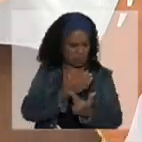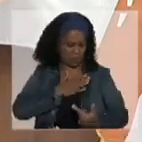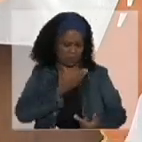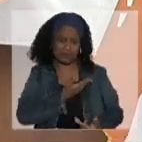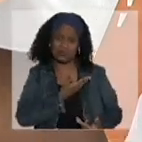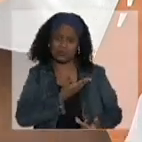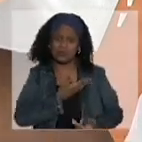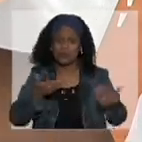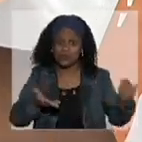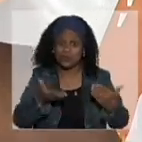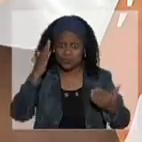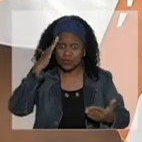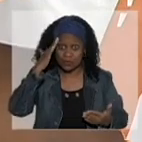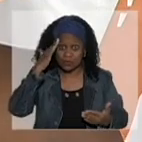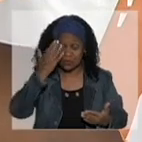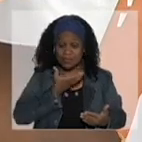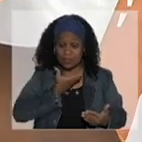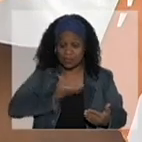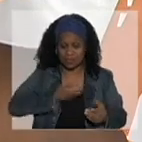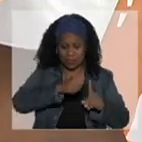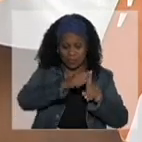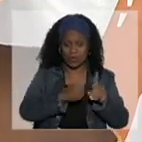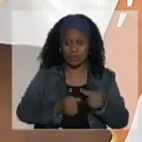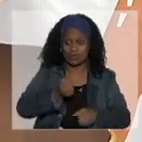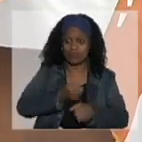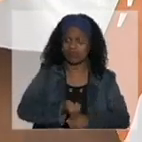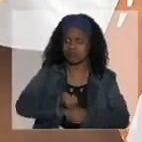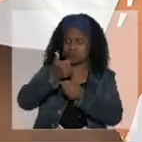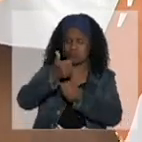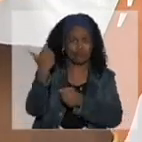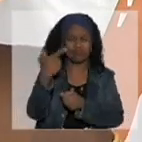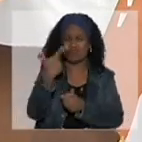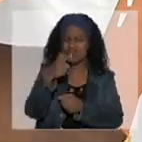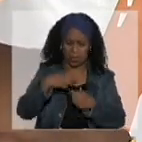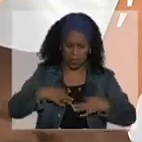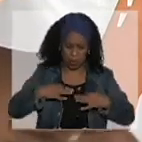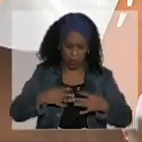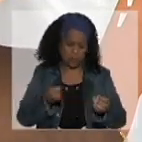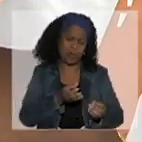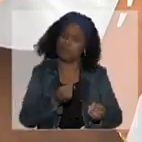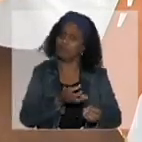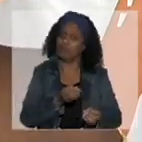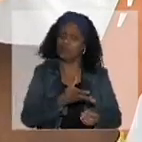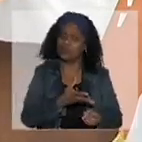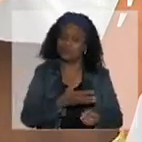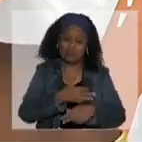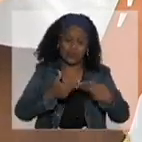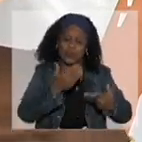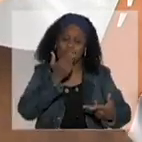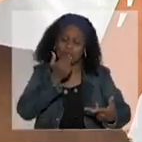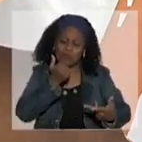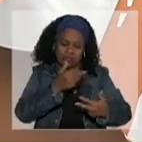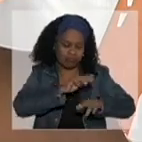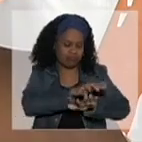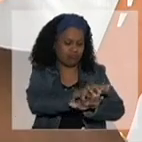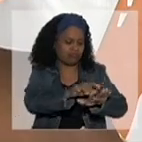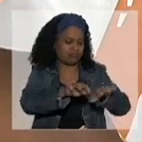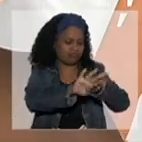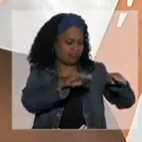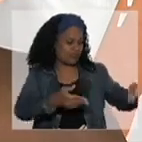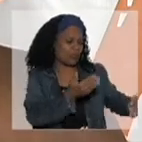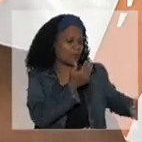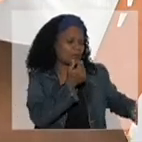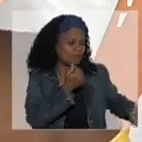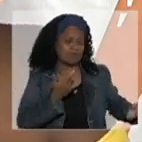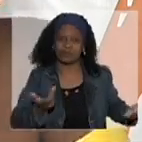amigos tinha hoje eu entendo que natal e ano novo não é não é roupa nova não é alimentos fartos na